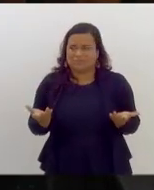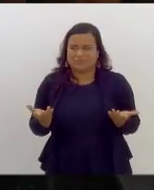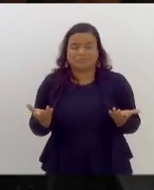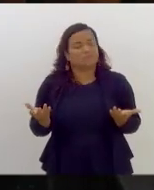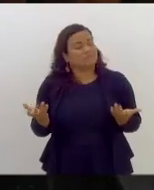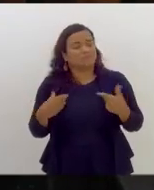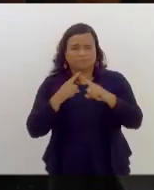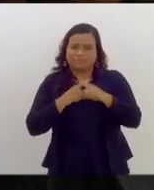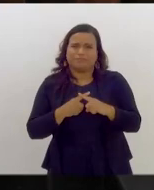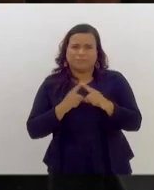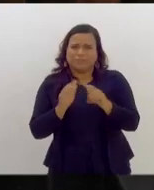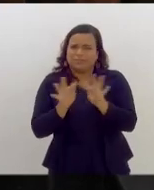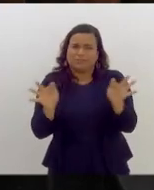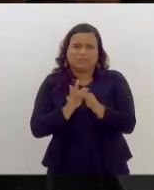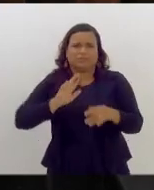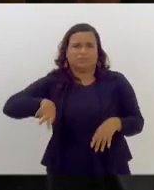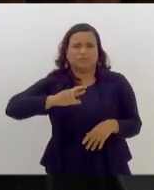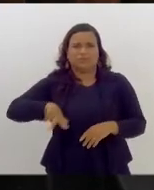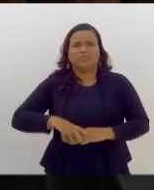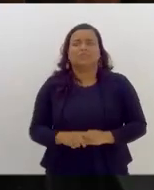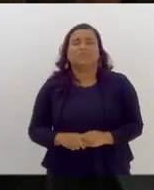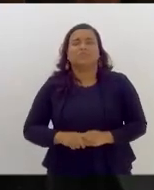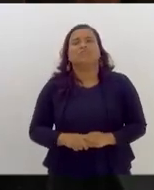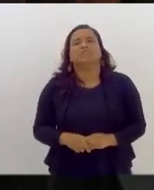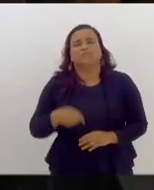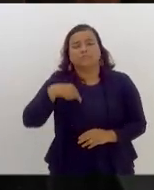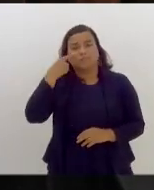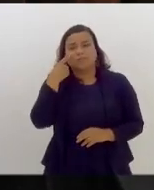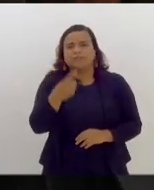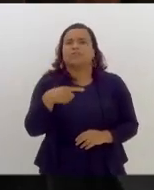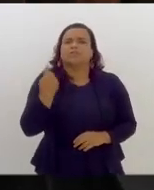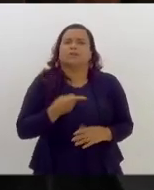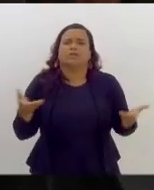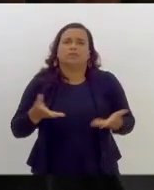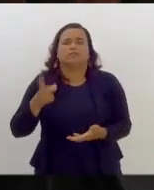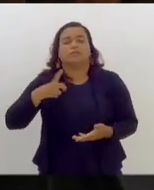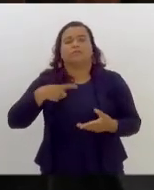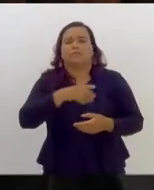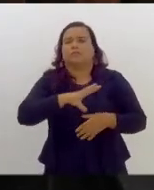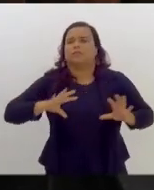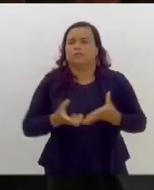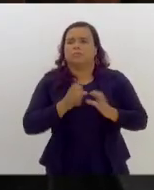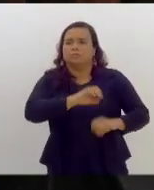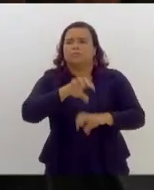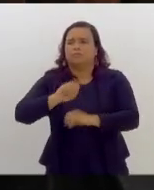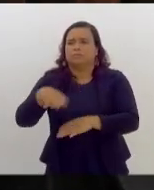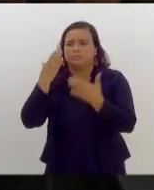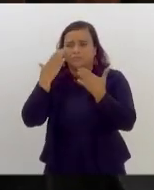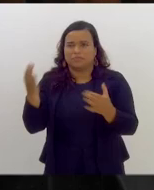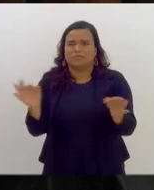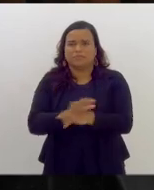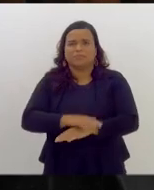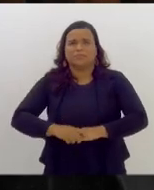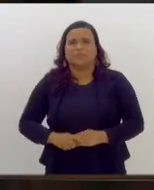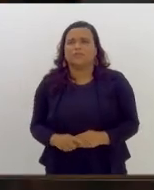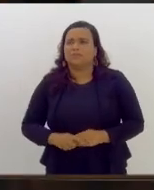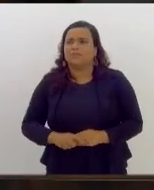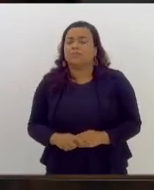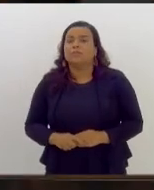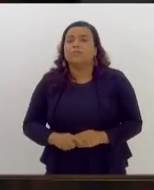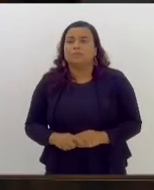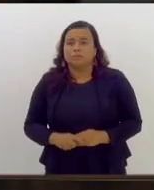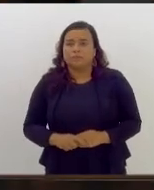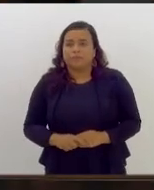não é pequeno e eu estou aqui repercutindo essa importante audiência que fizemos hoje na Comissão de Educação. Muito obrigado. Muito obrigado, deputado